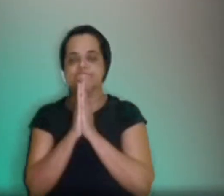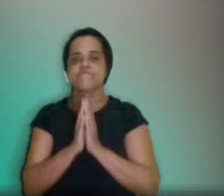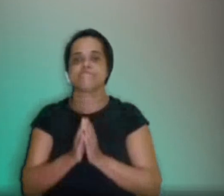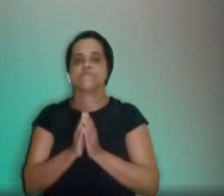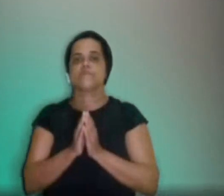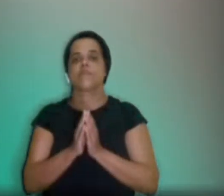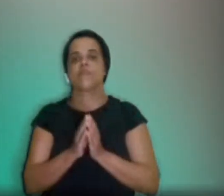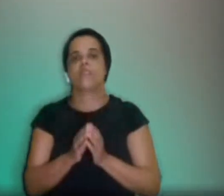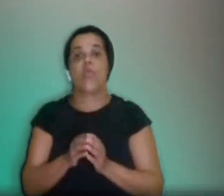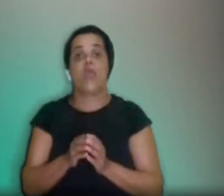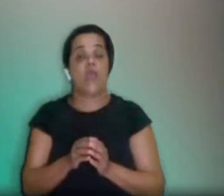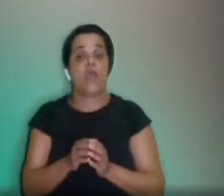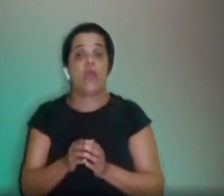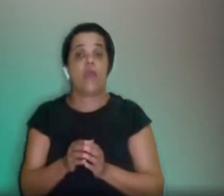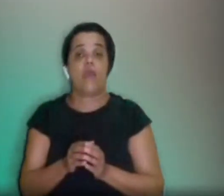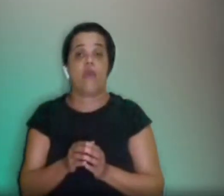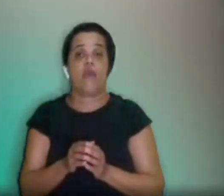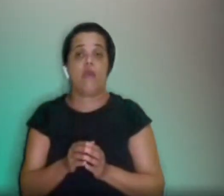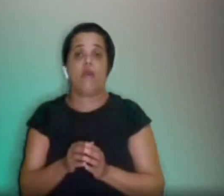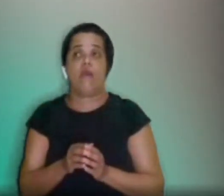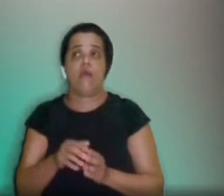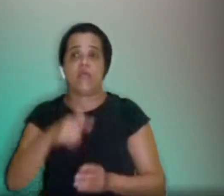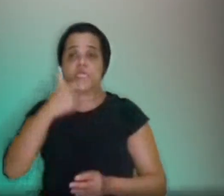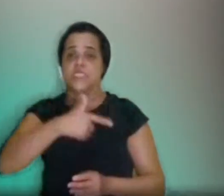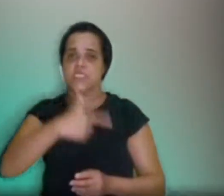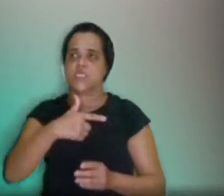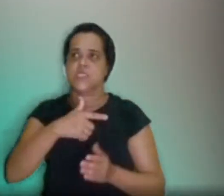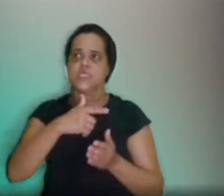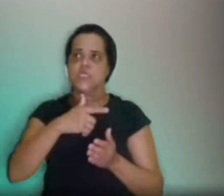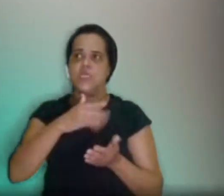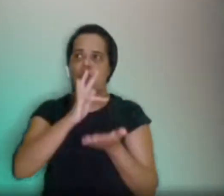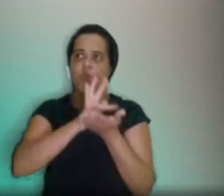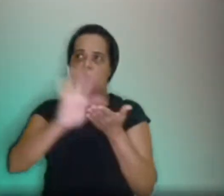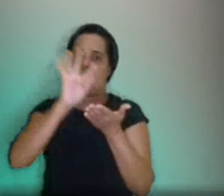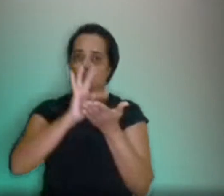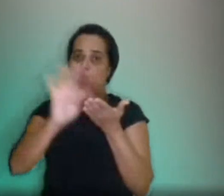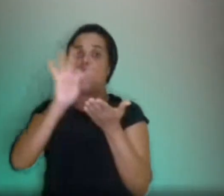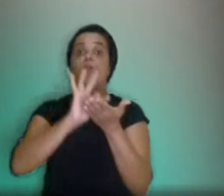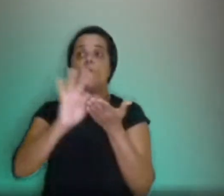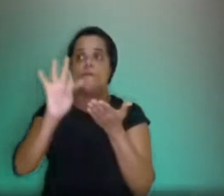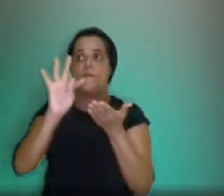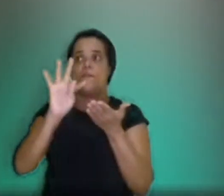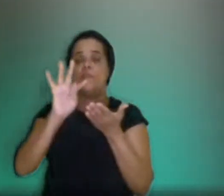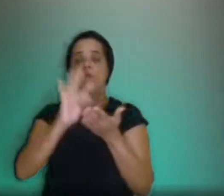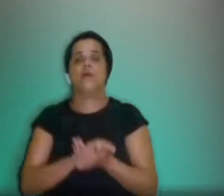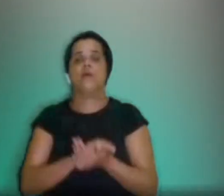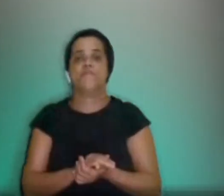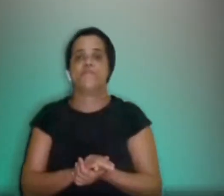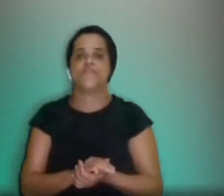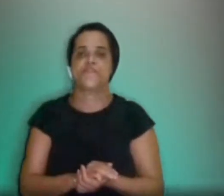olhos, medite nesse versículo de 2 Cartas a Timóteo